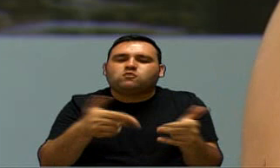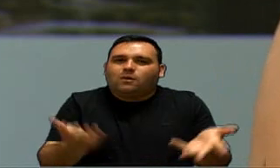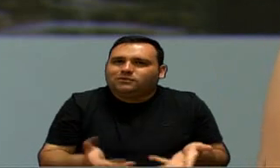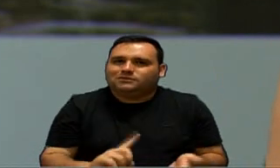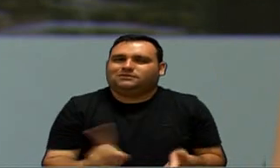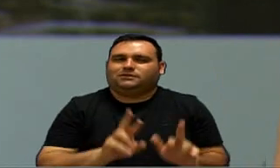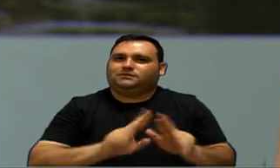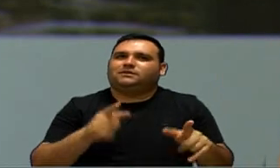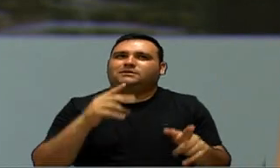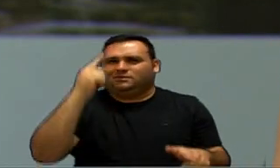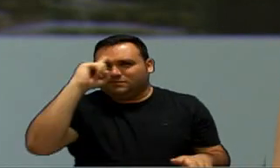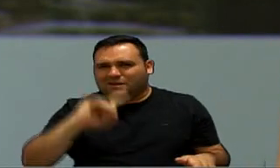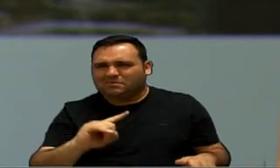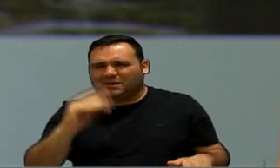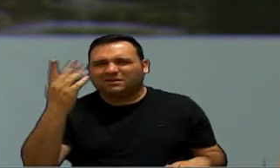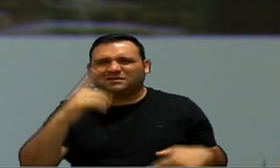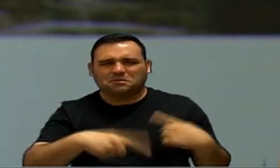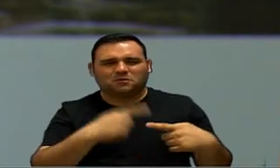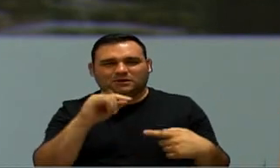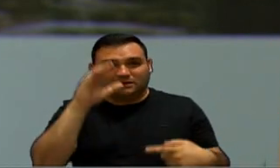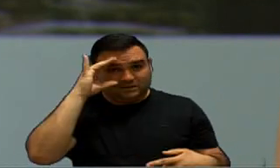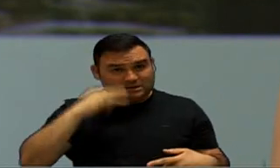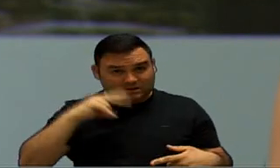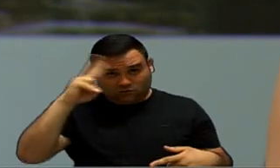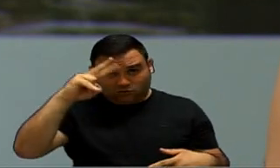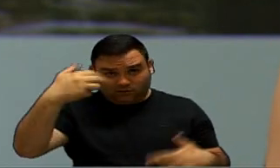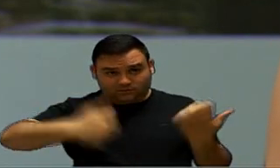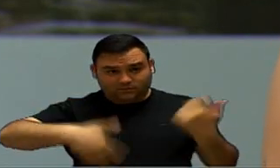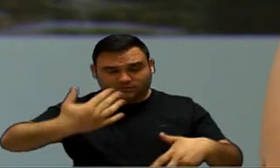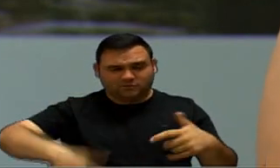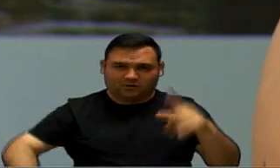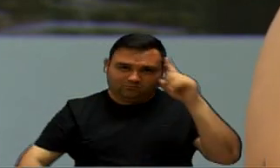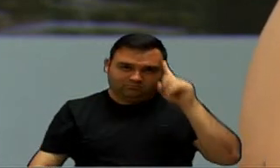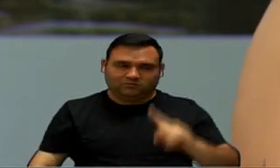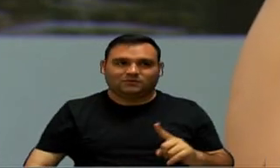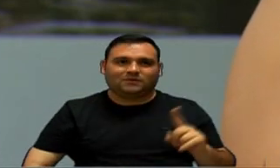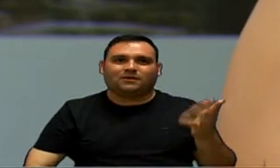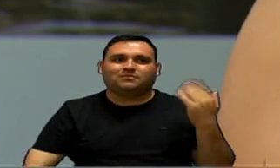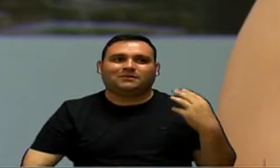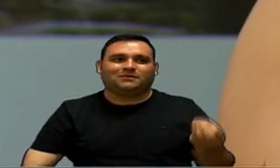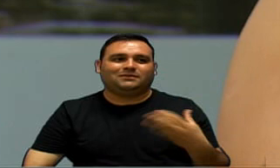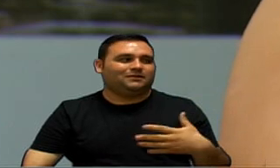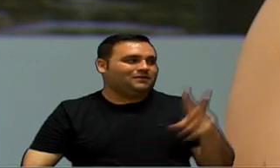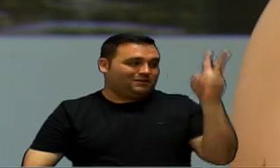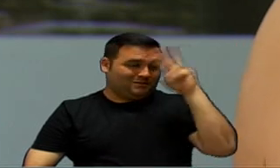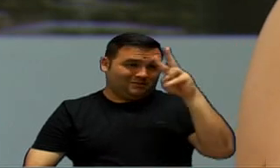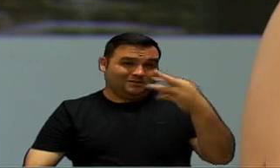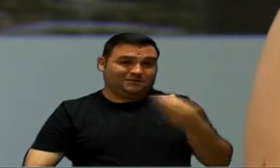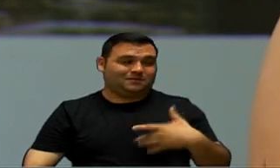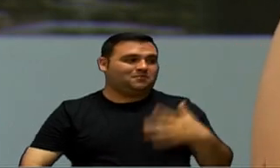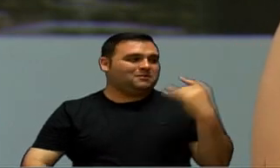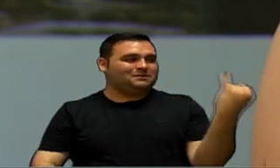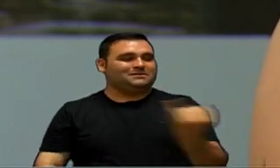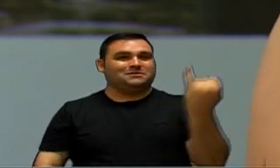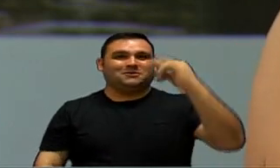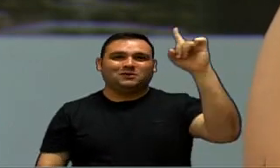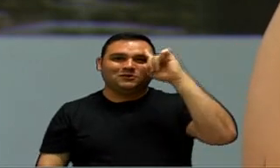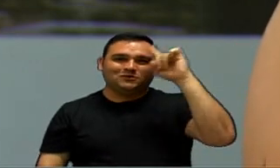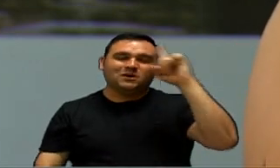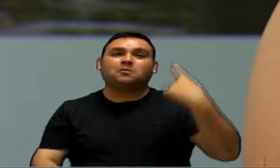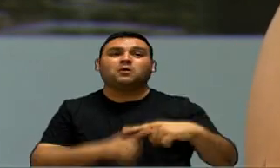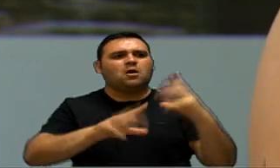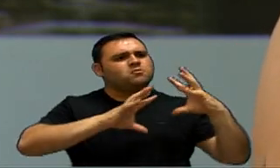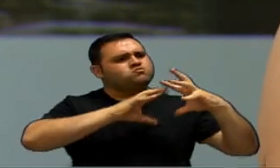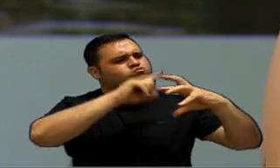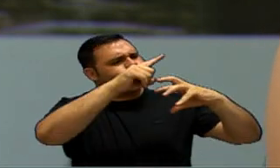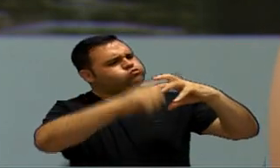Para quem não sabe um pouquinho, não sei se a Yara depois vai falar um pouquinho do histórico, né? Ah, ela passou para mim aqui, histórico, mas é muito importante essa data. No